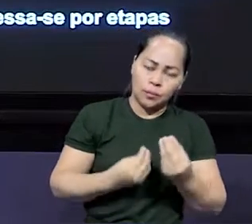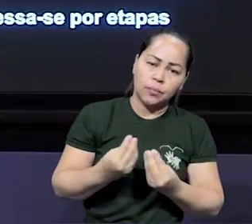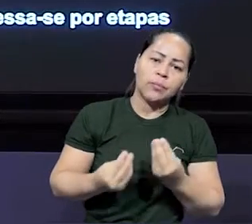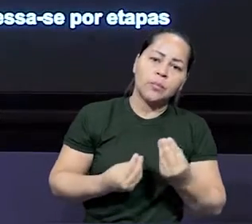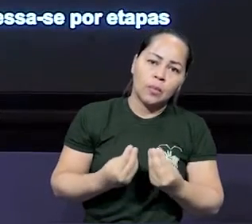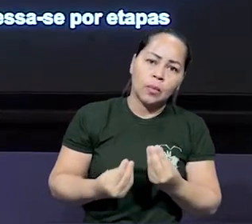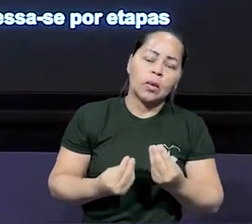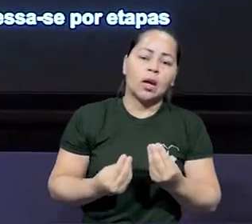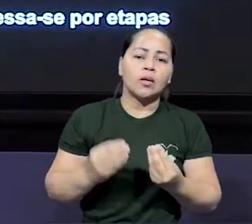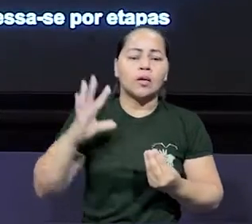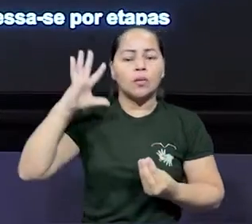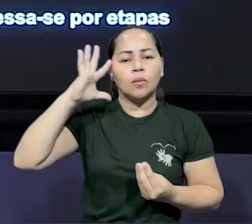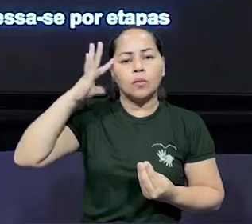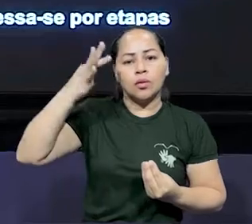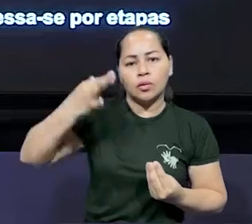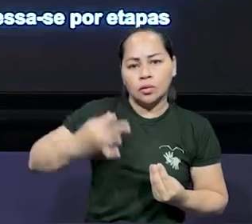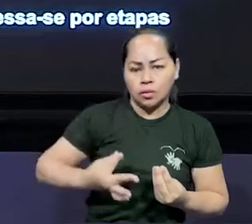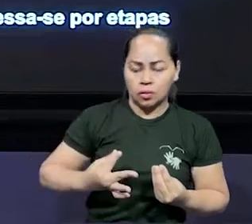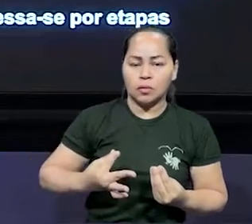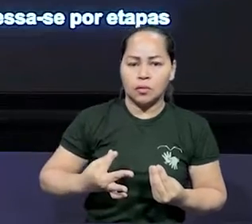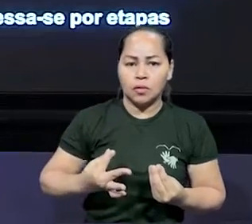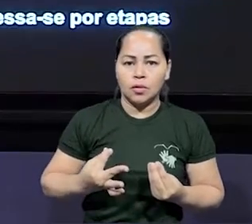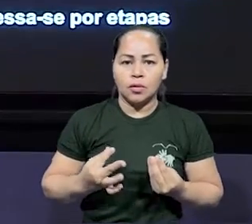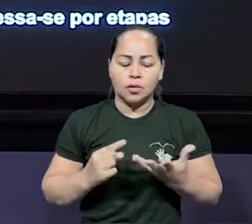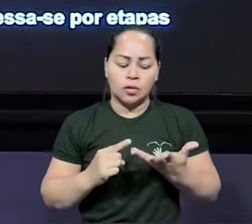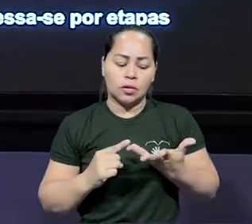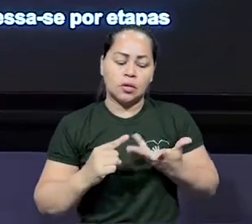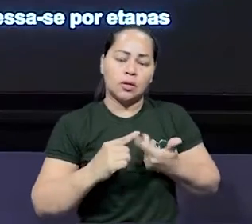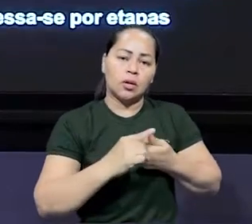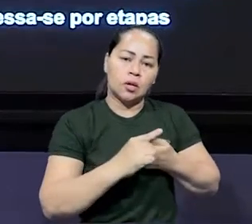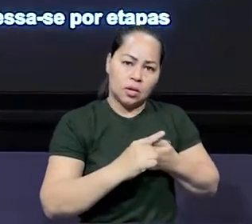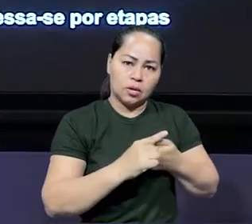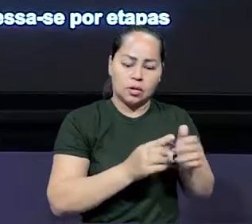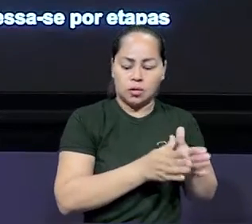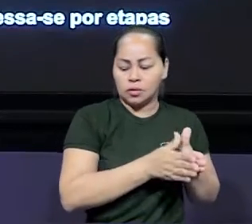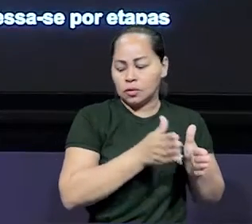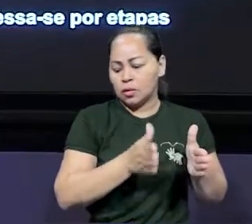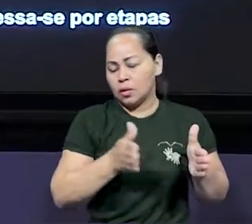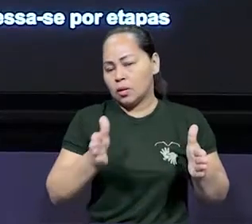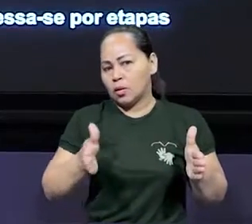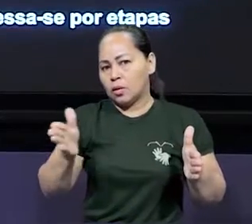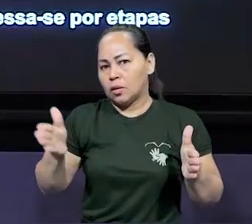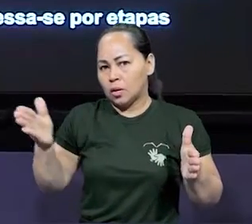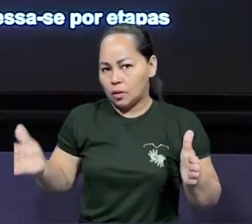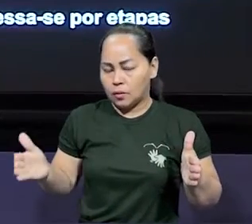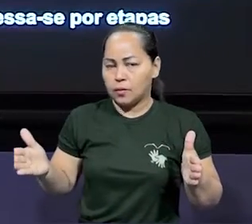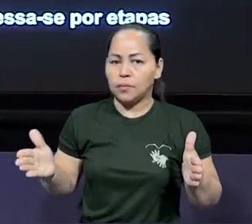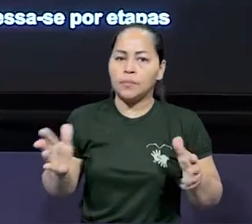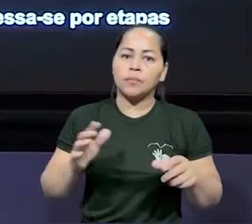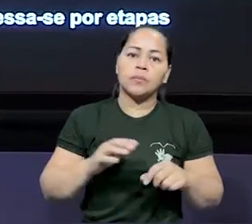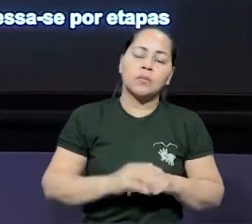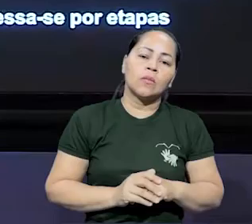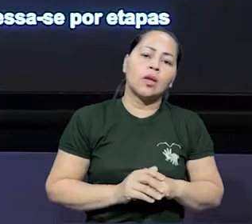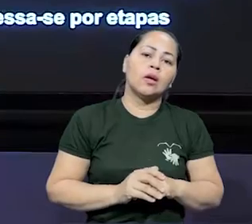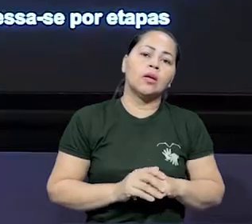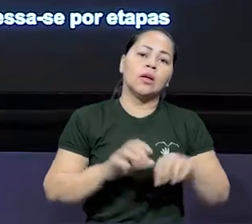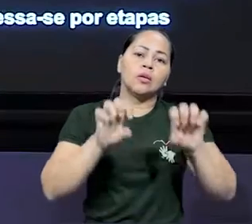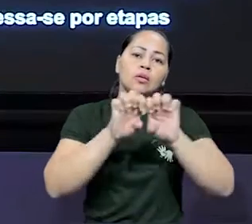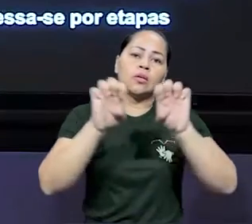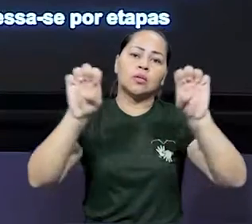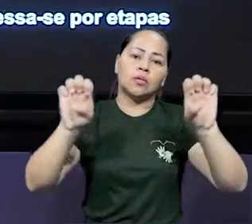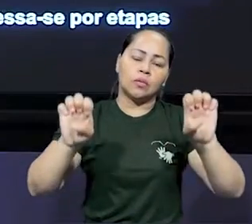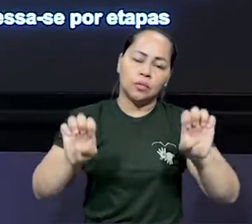possibilitar a compreensão em detalhes dessas diferentes etapas. ele trabalha com a noção de